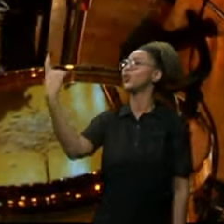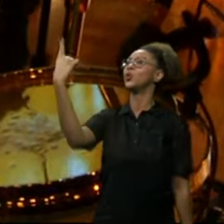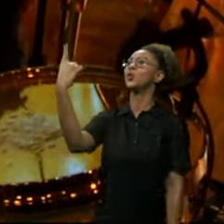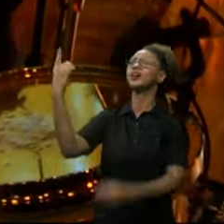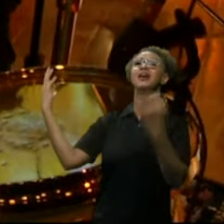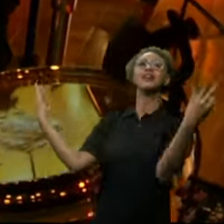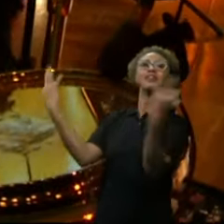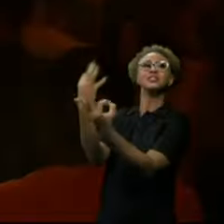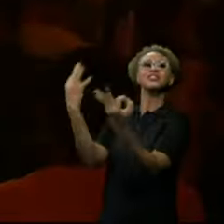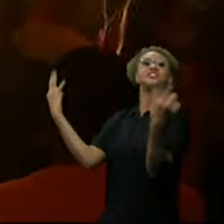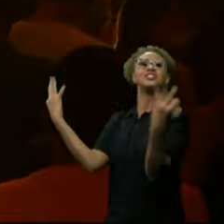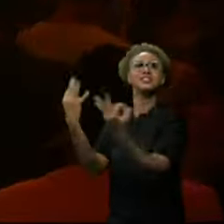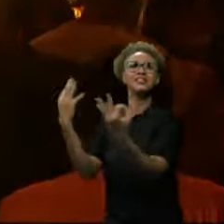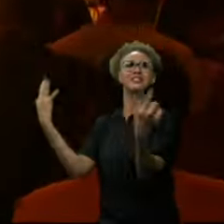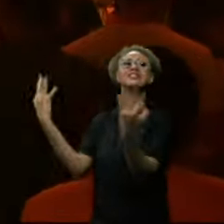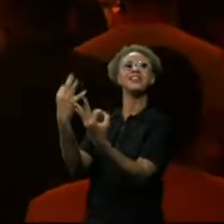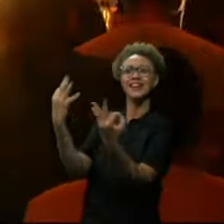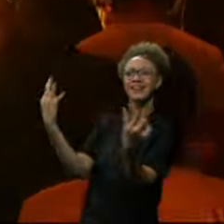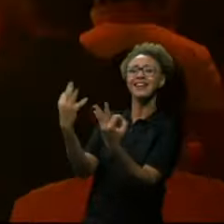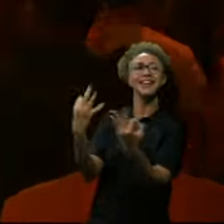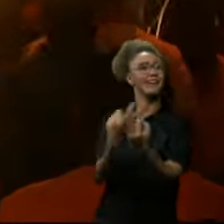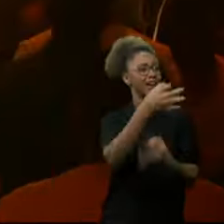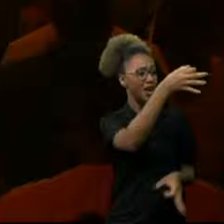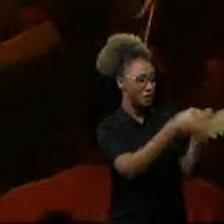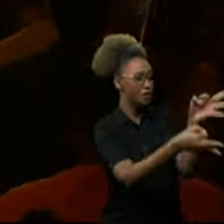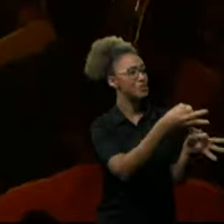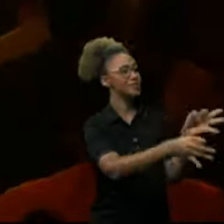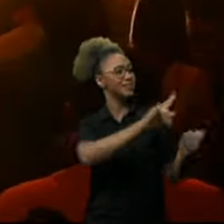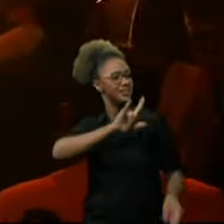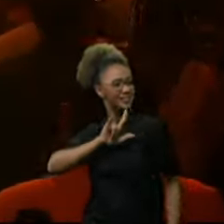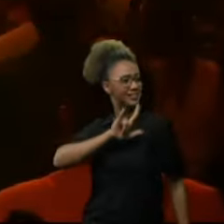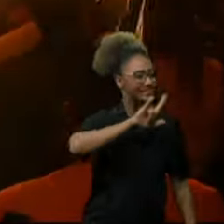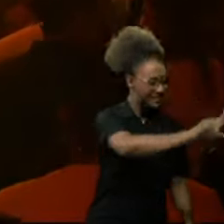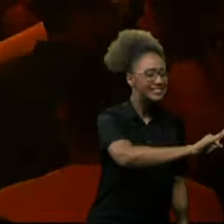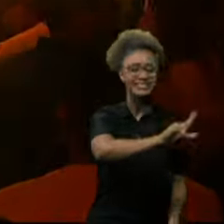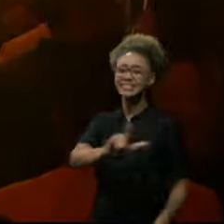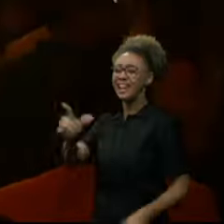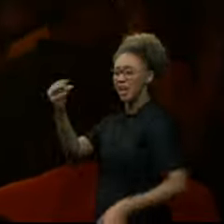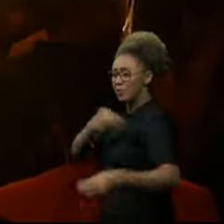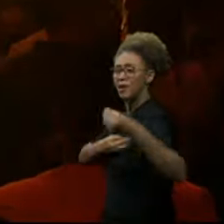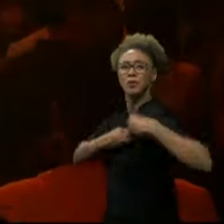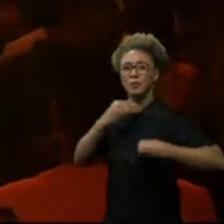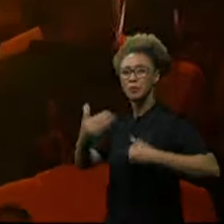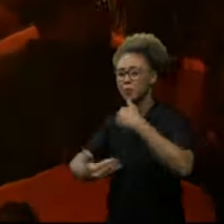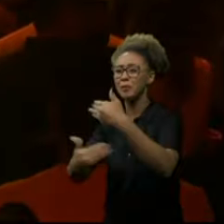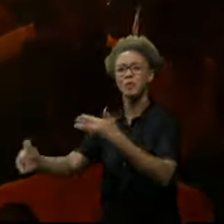é uma August tu vem a Cristo